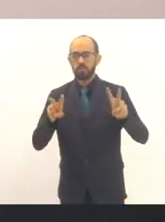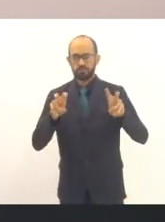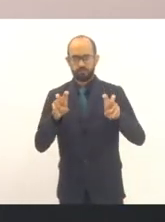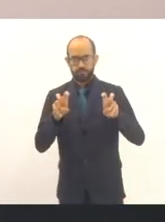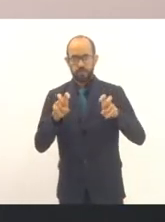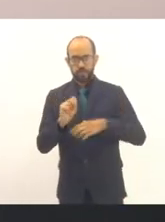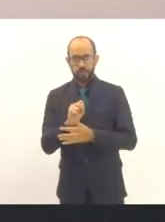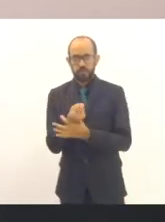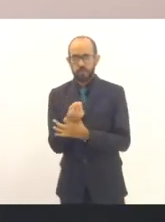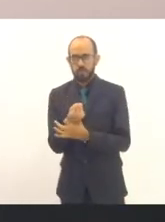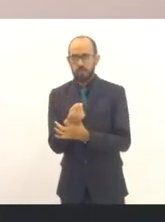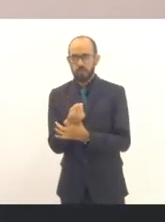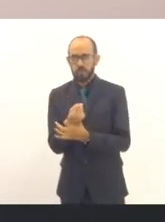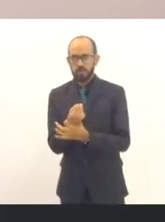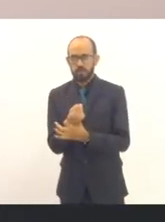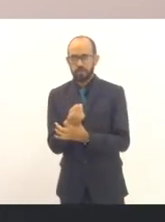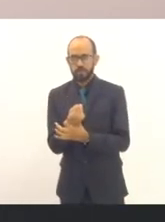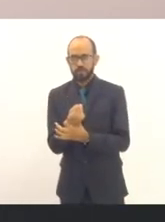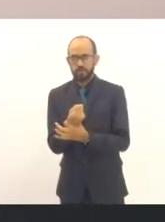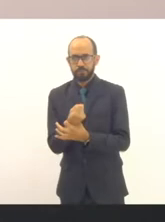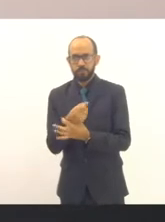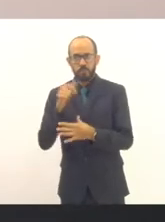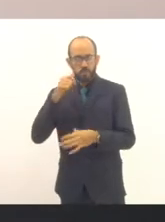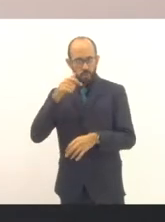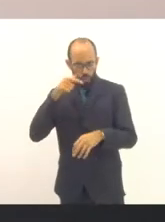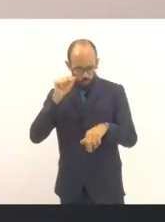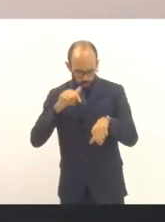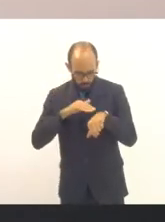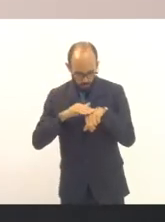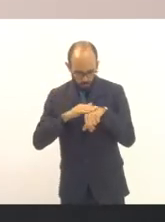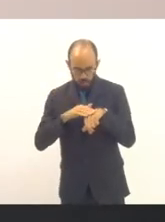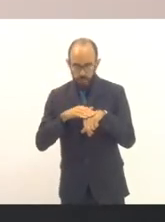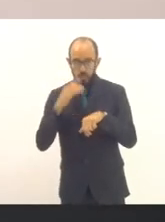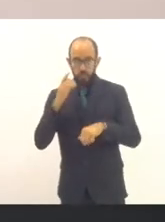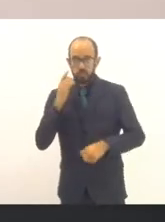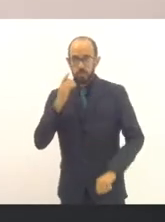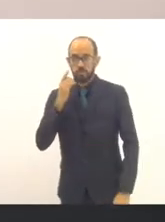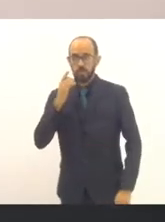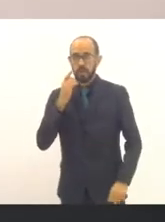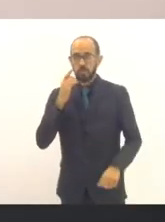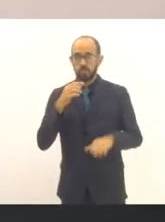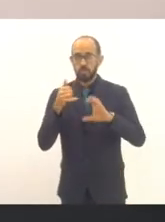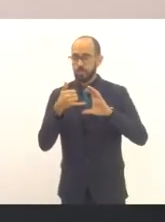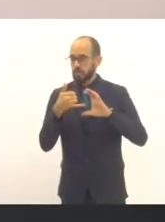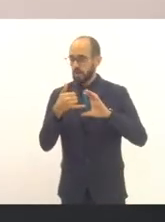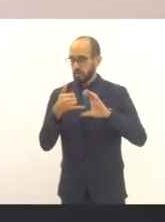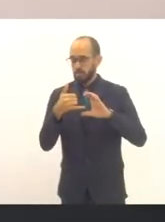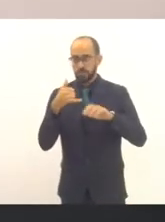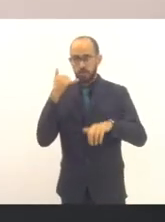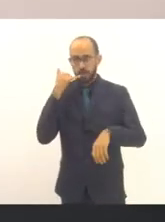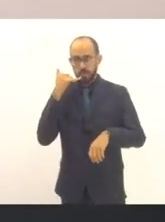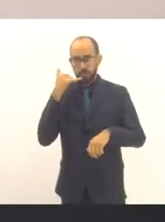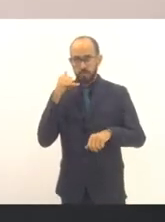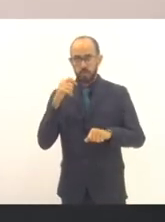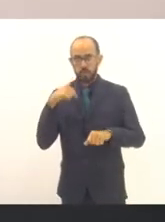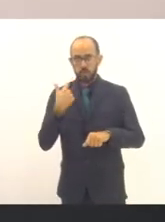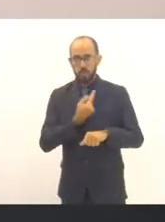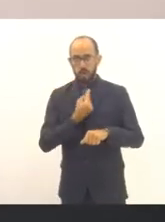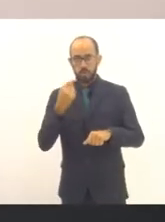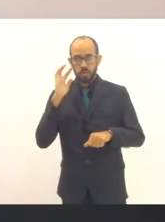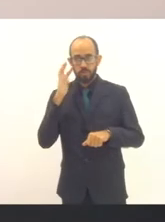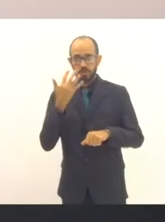segurança em conversa ontem com os deputados através do WhatsApp e por telefone nós